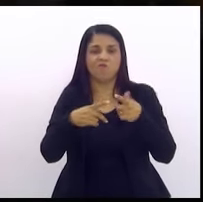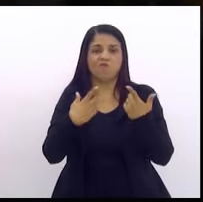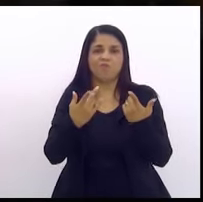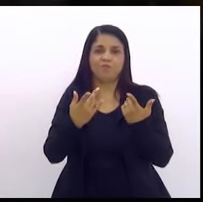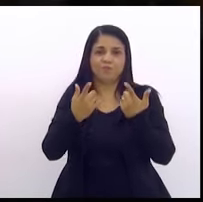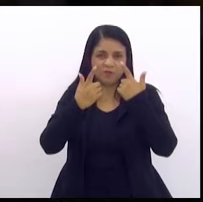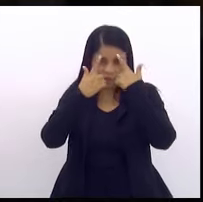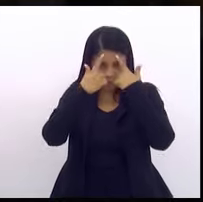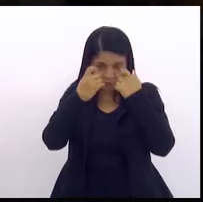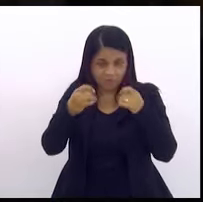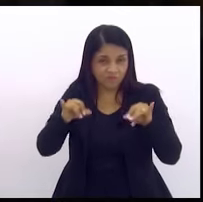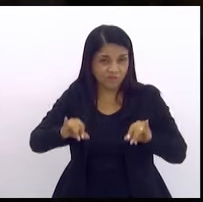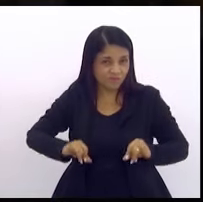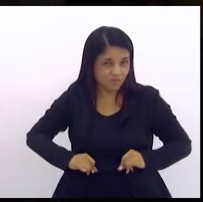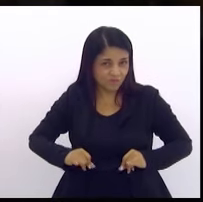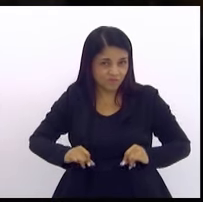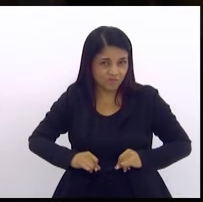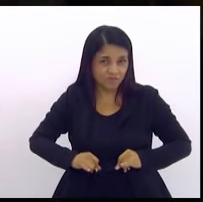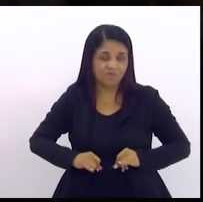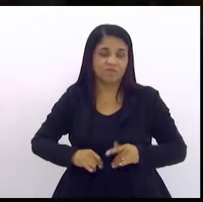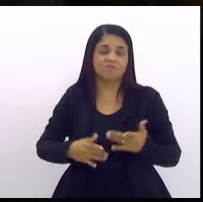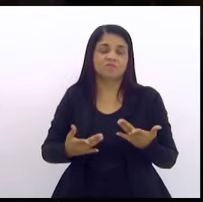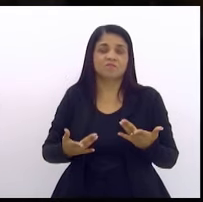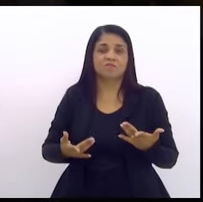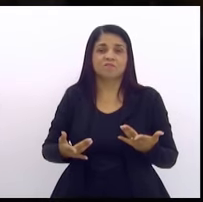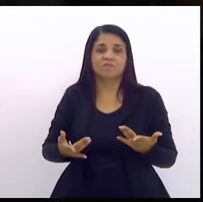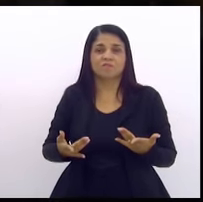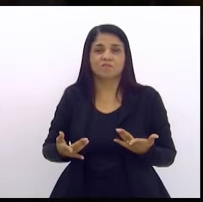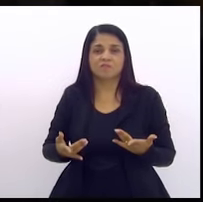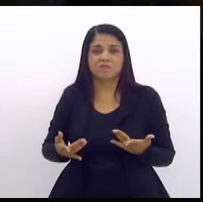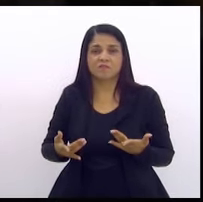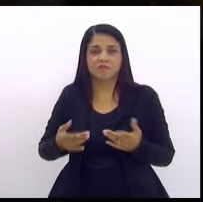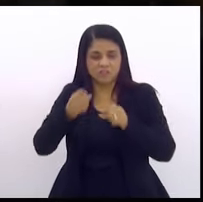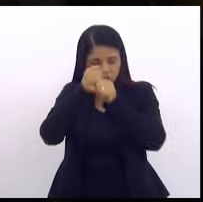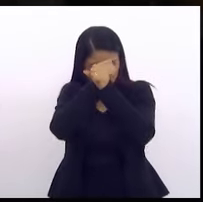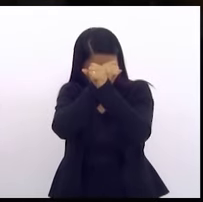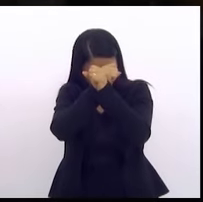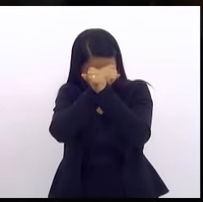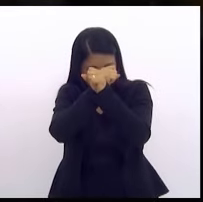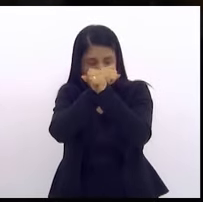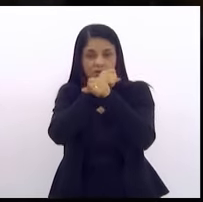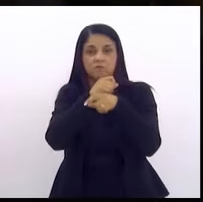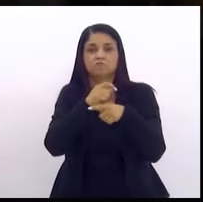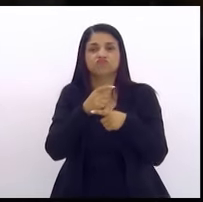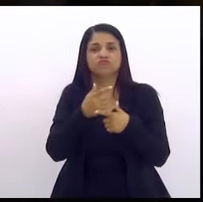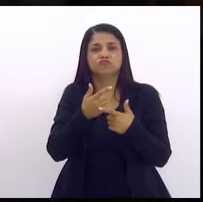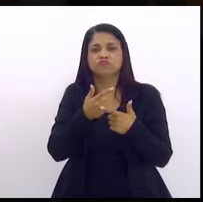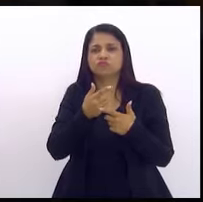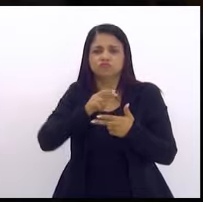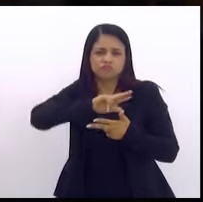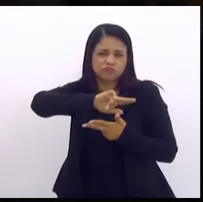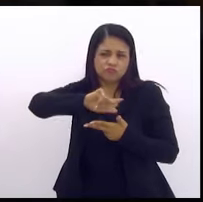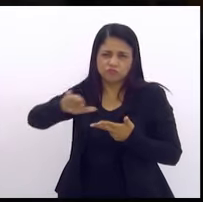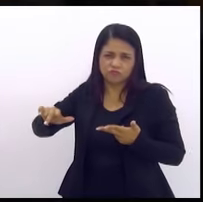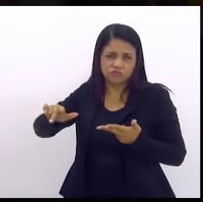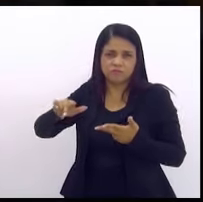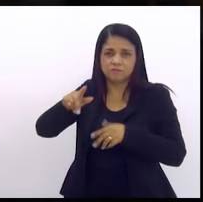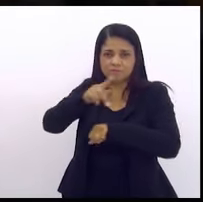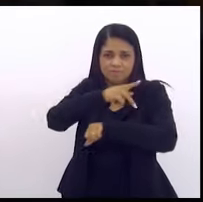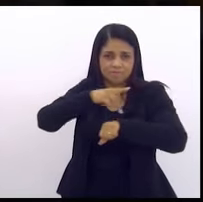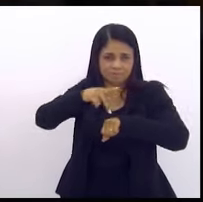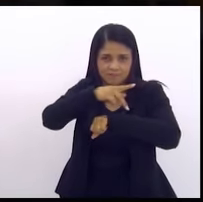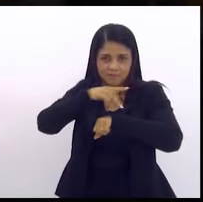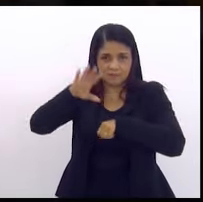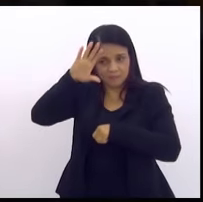violentado, submetido a toda uma lógica de violência, e escravizados, que vieram de diferentes países de África,